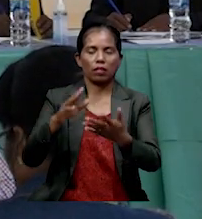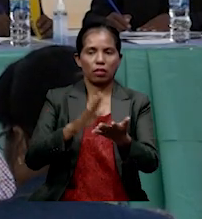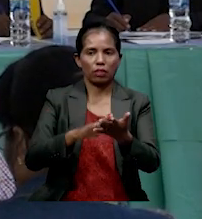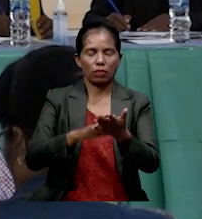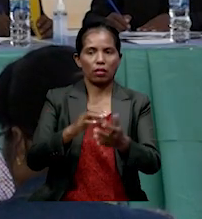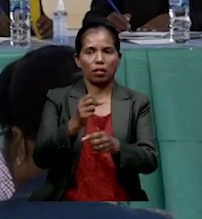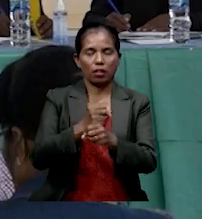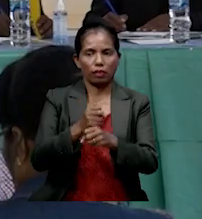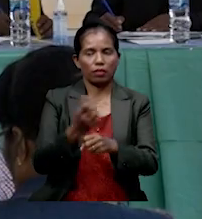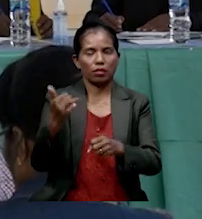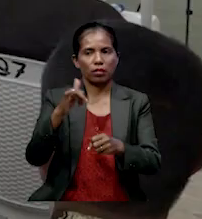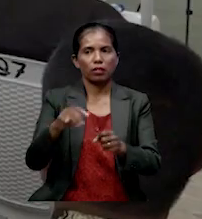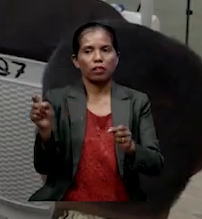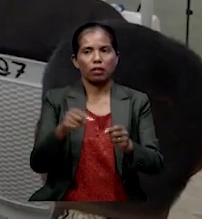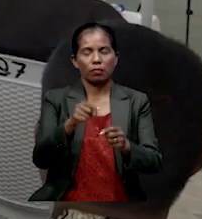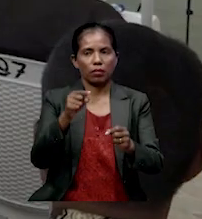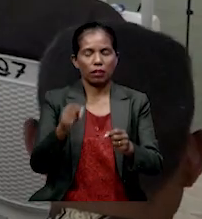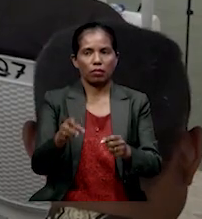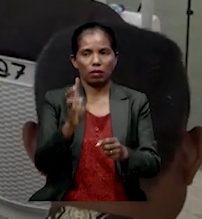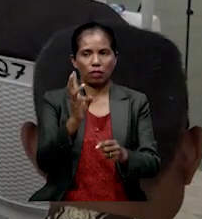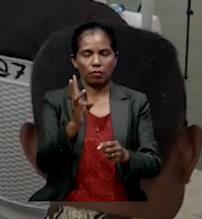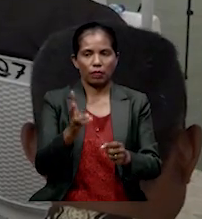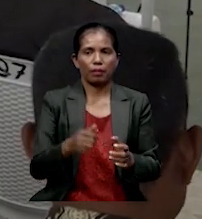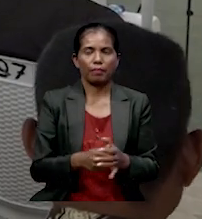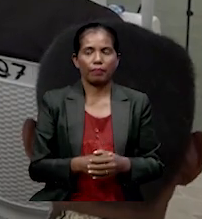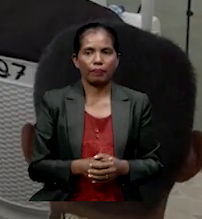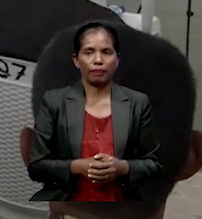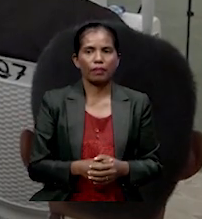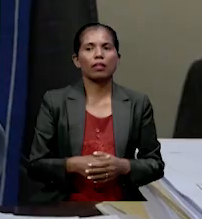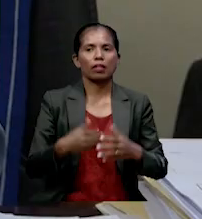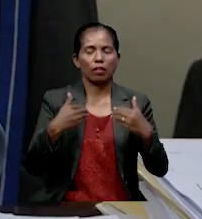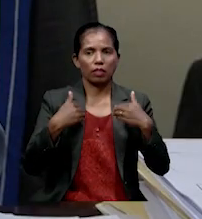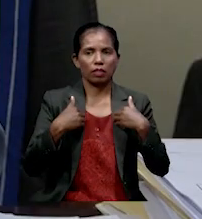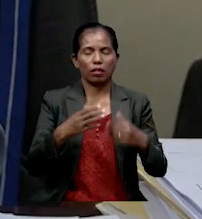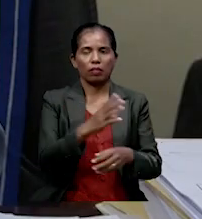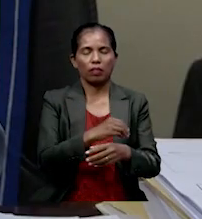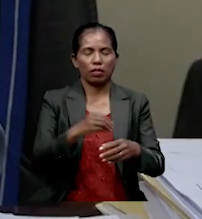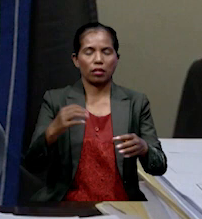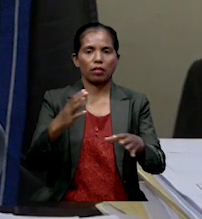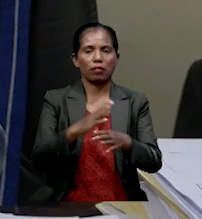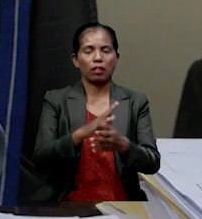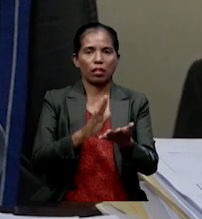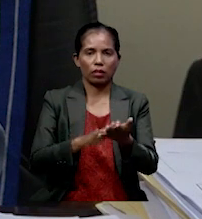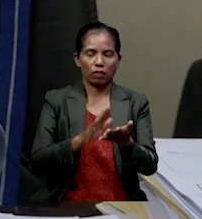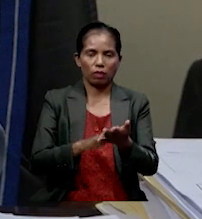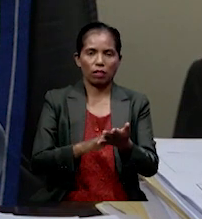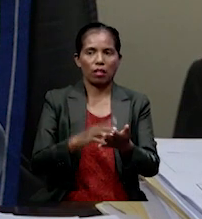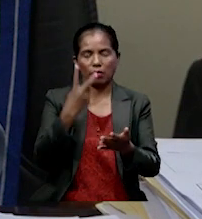Café Sira, atinge 1% nem nulo. Além de Dané, já está construção balo nebe ameliu-se